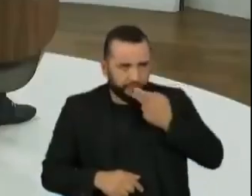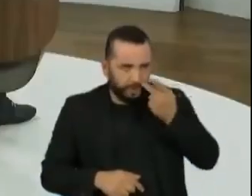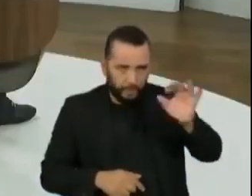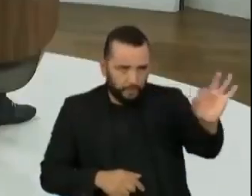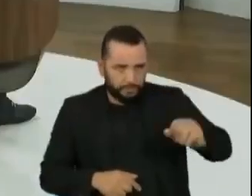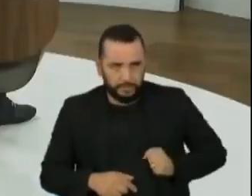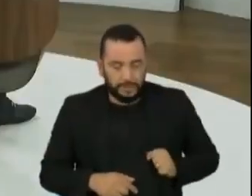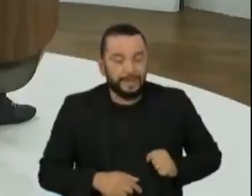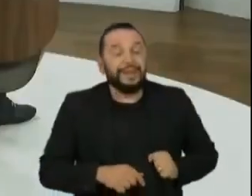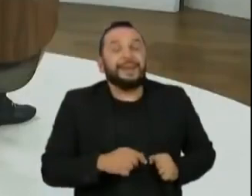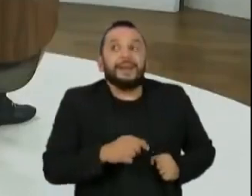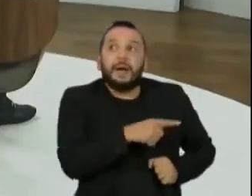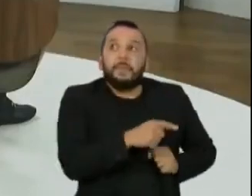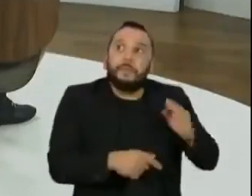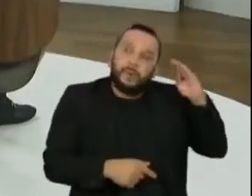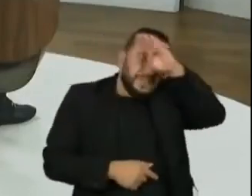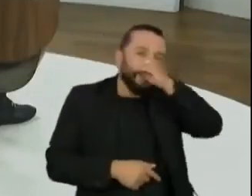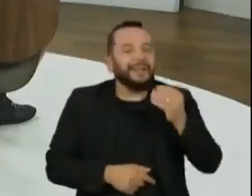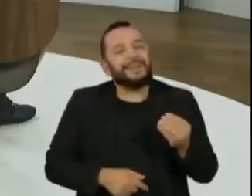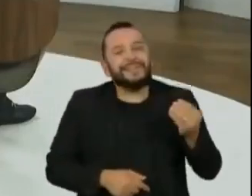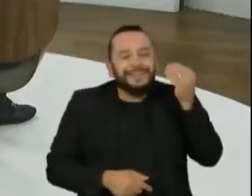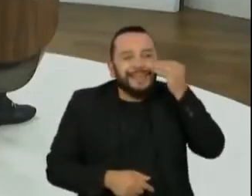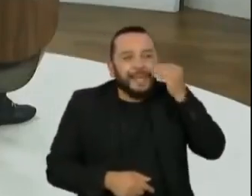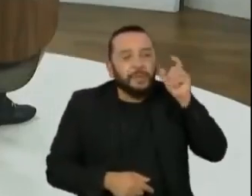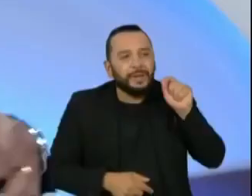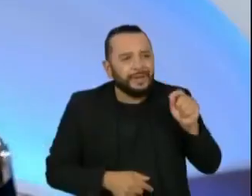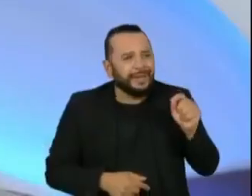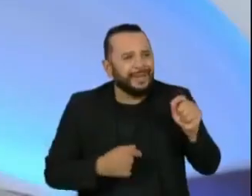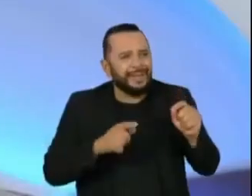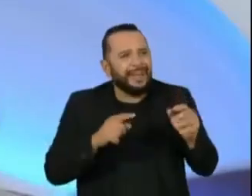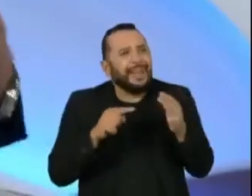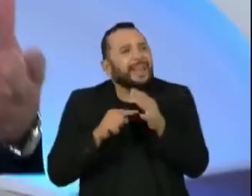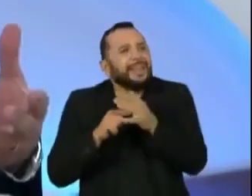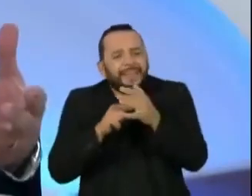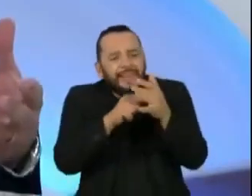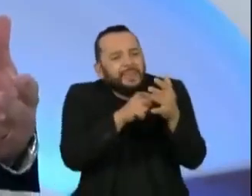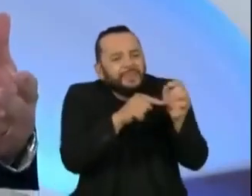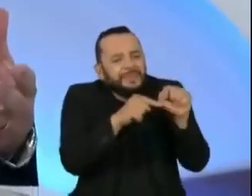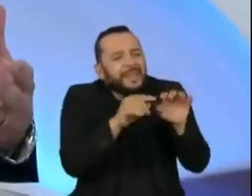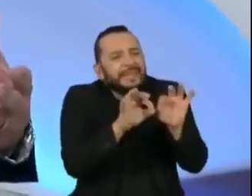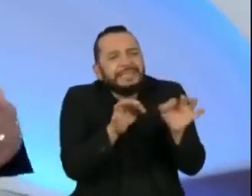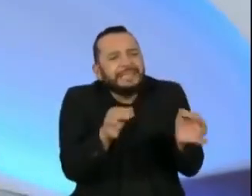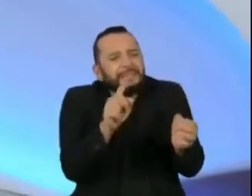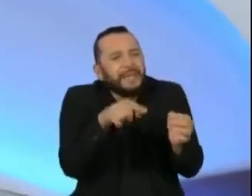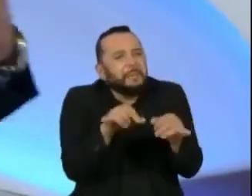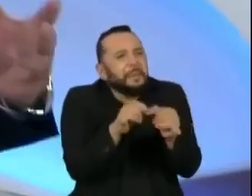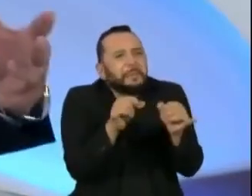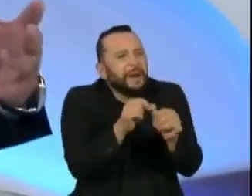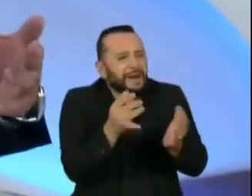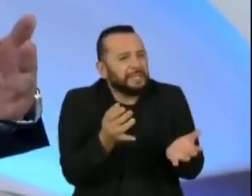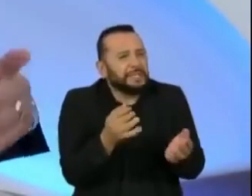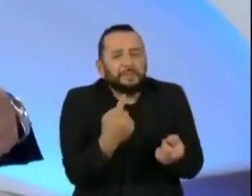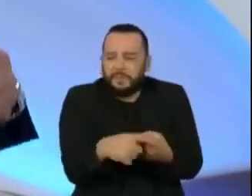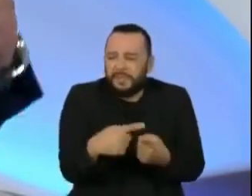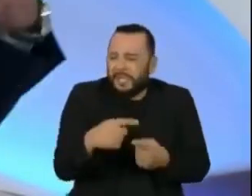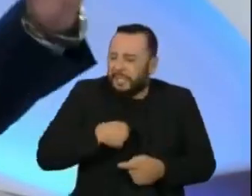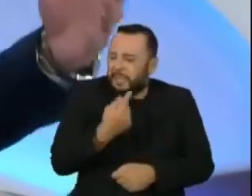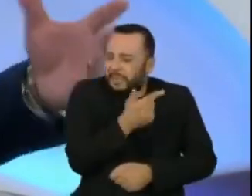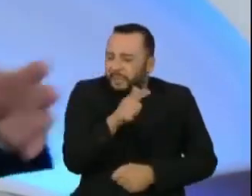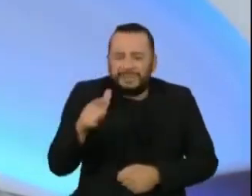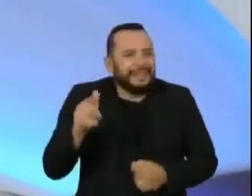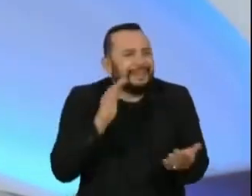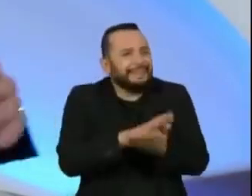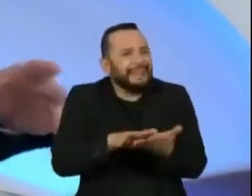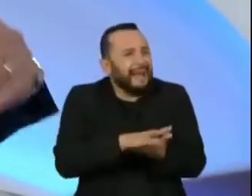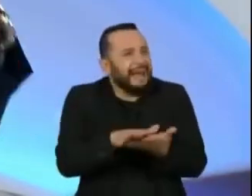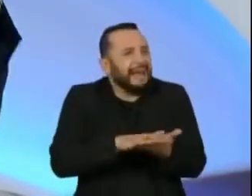a denúncia. Ele tenta demonstrar que, apesar de ter recebido a denúncia, não existe nada. Que ele encaminhou para